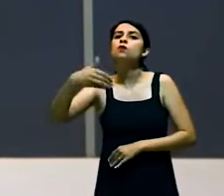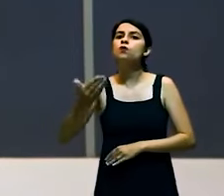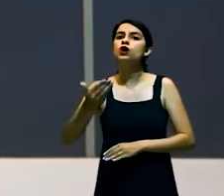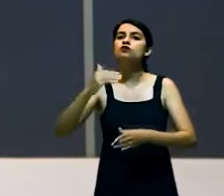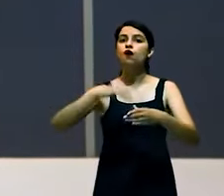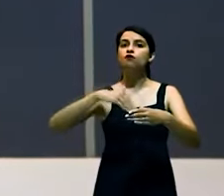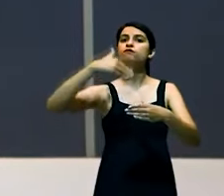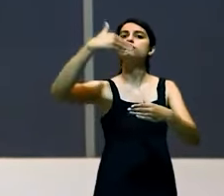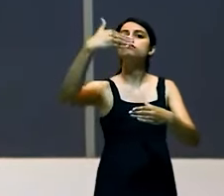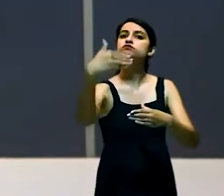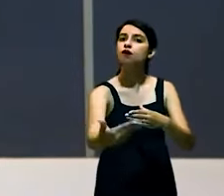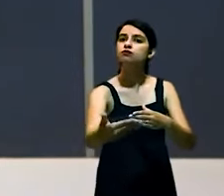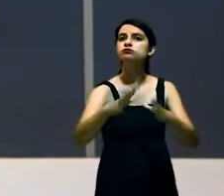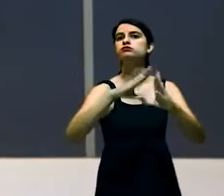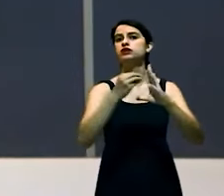Porque me perdoe,